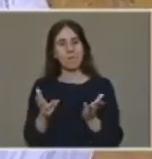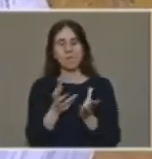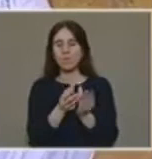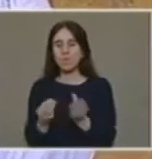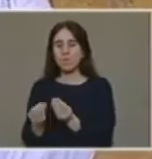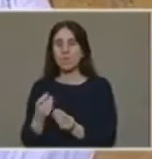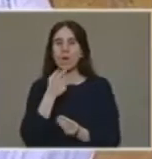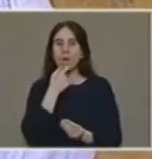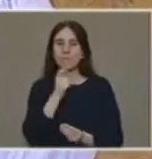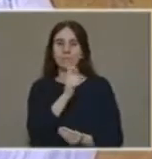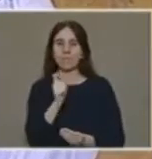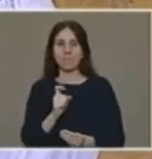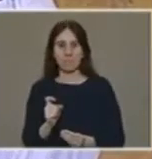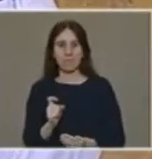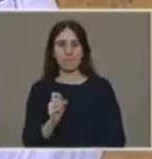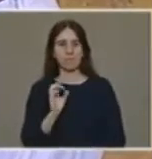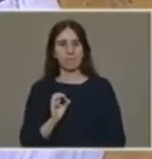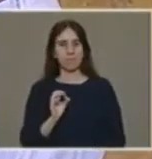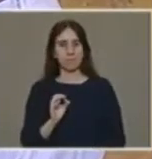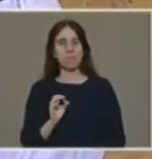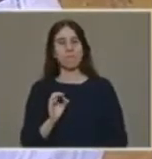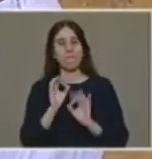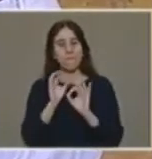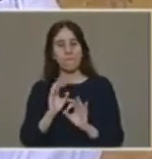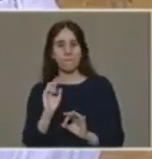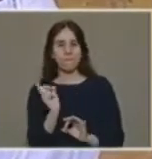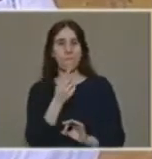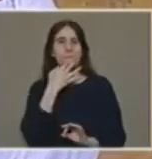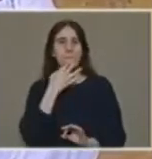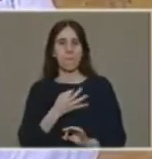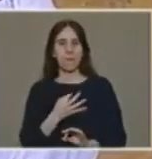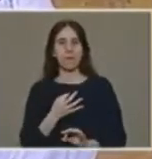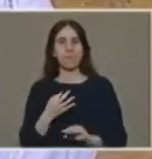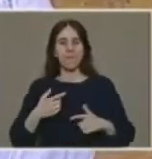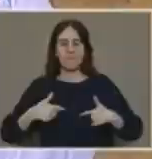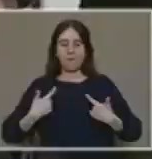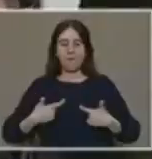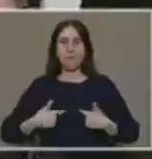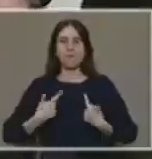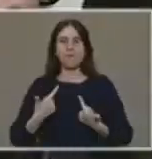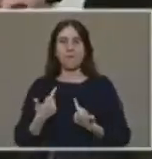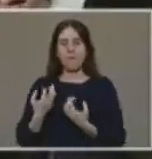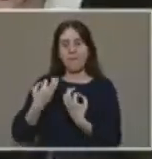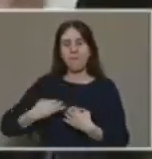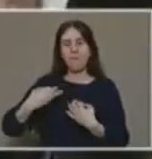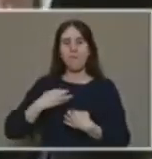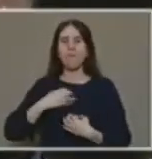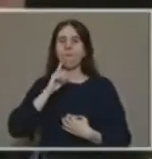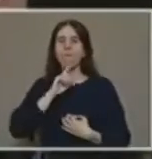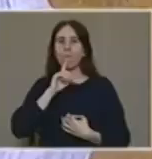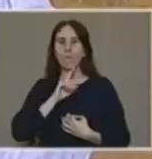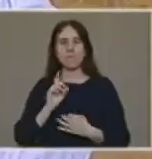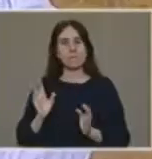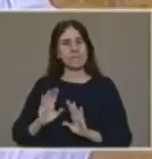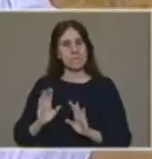soluções pacíficas. Procurem o bem comum e não o bem próprio, o bem de alguém em